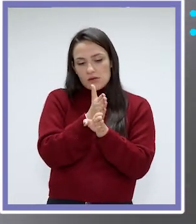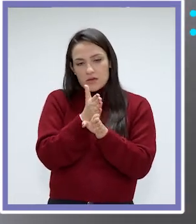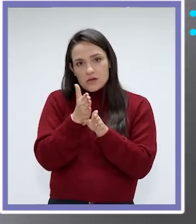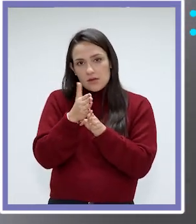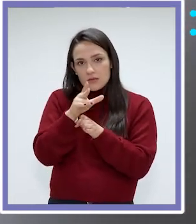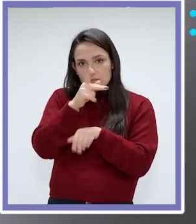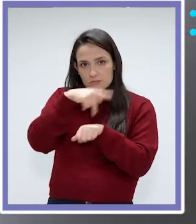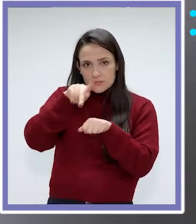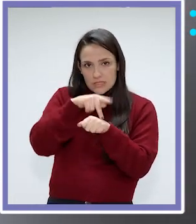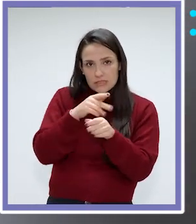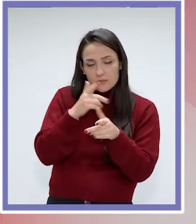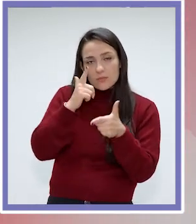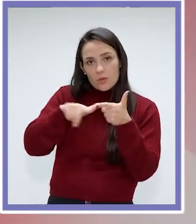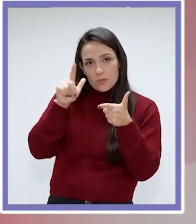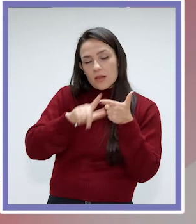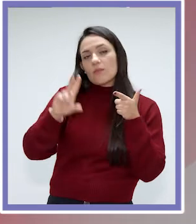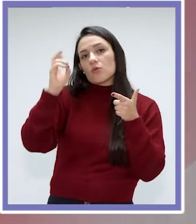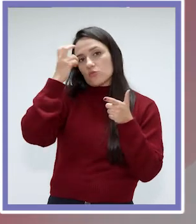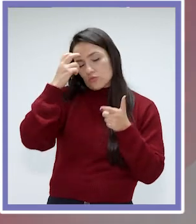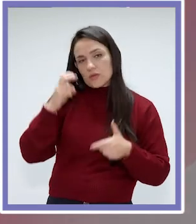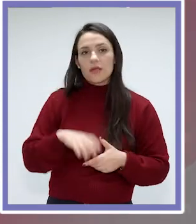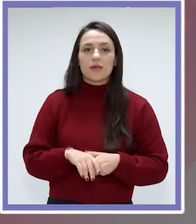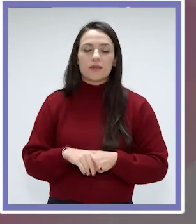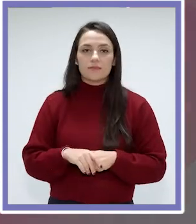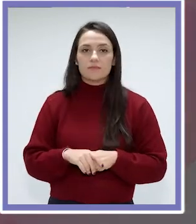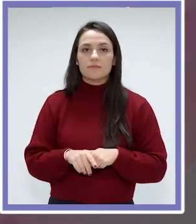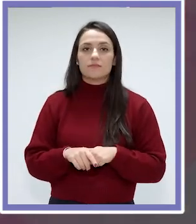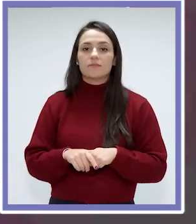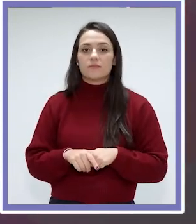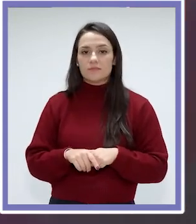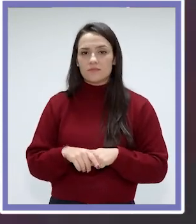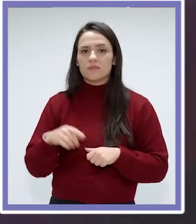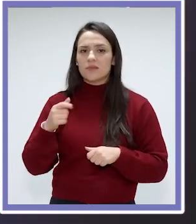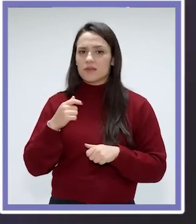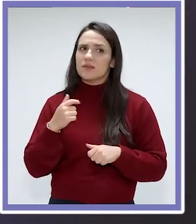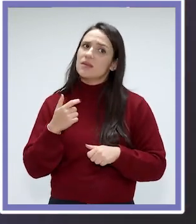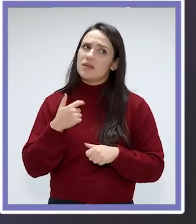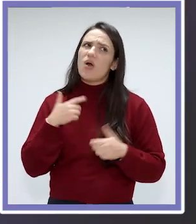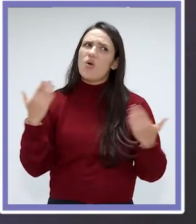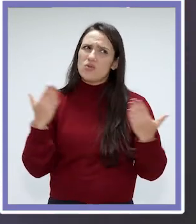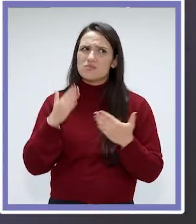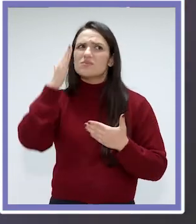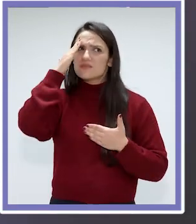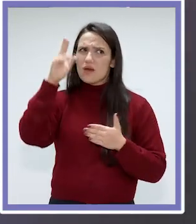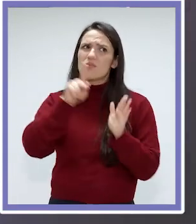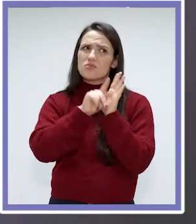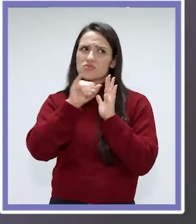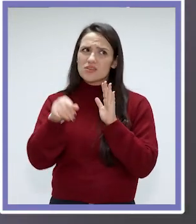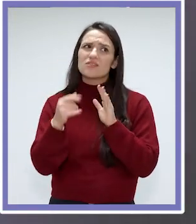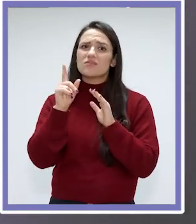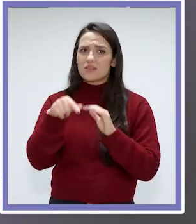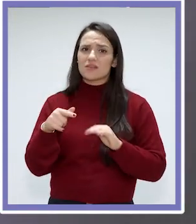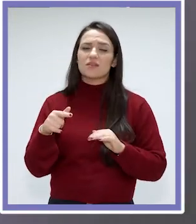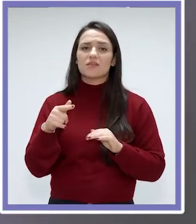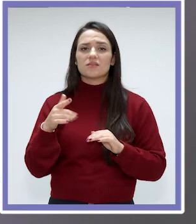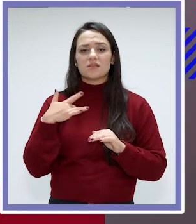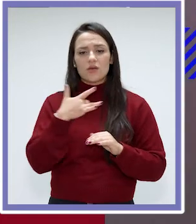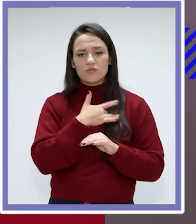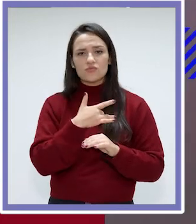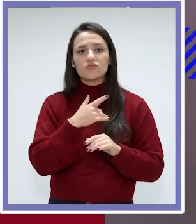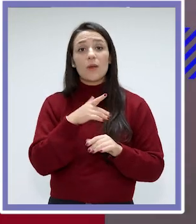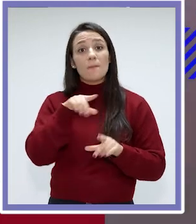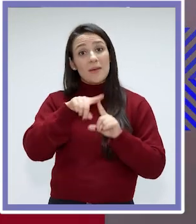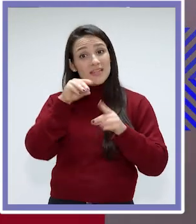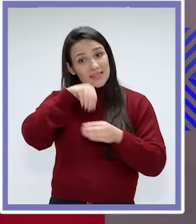questões culturais, a saúde, eu falei, né? Eu acho que hoje o nosso projeto principal do curso de medicina é a